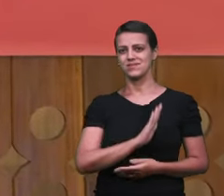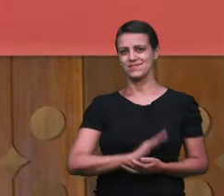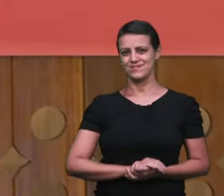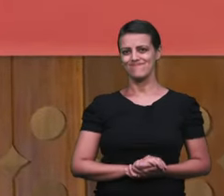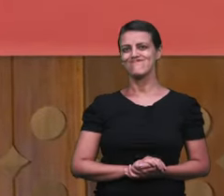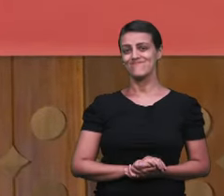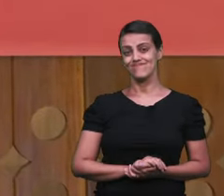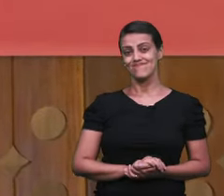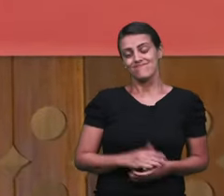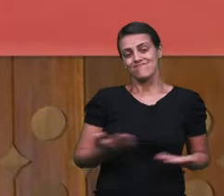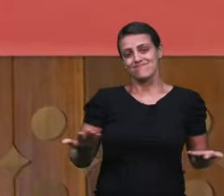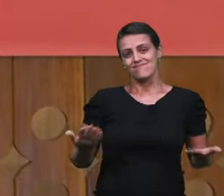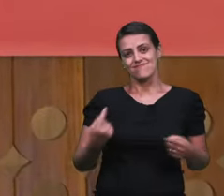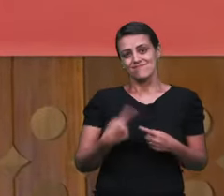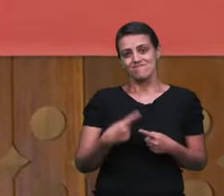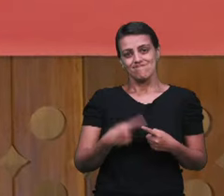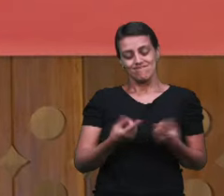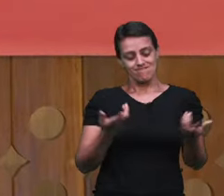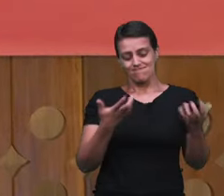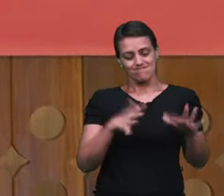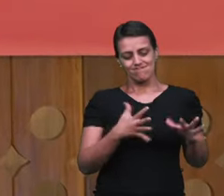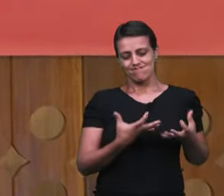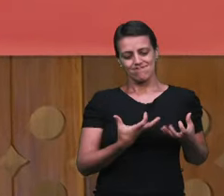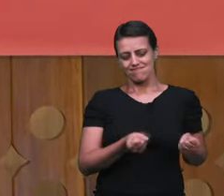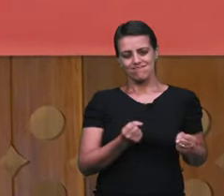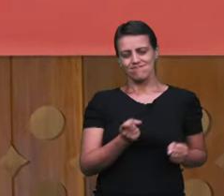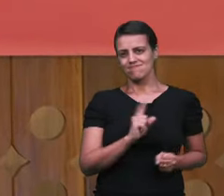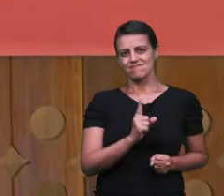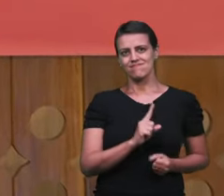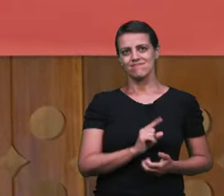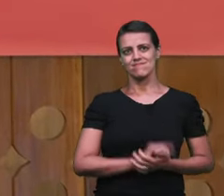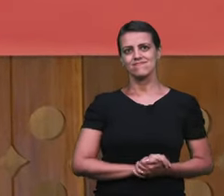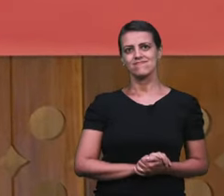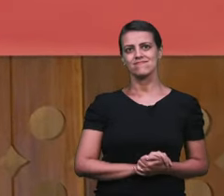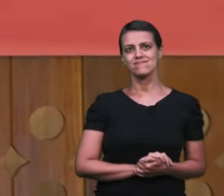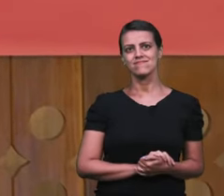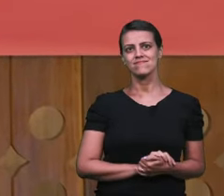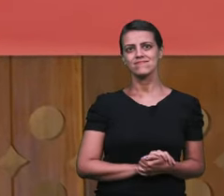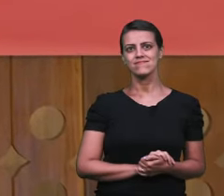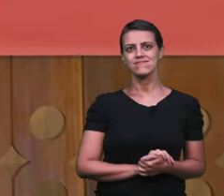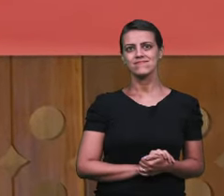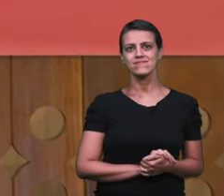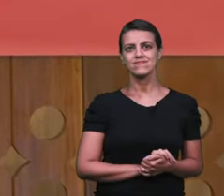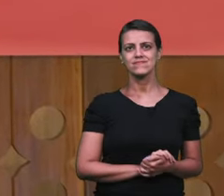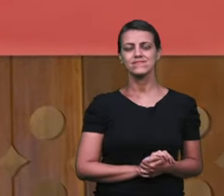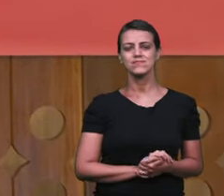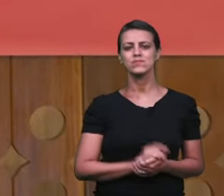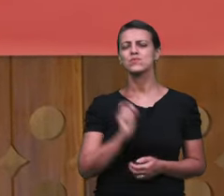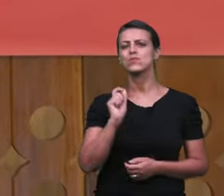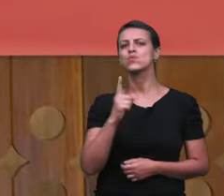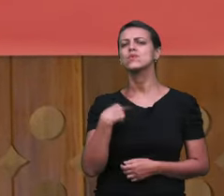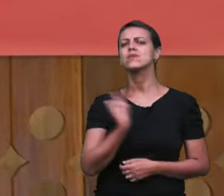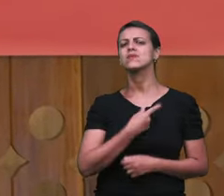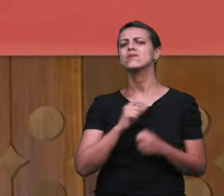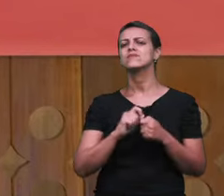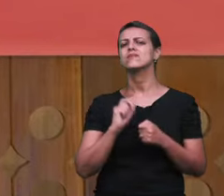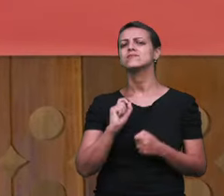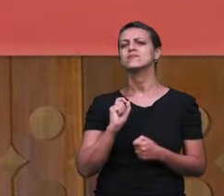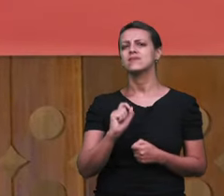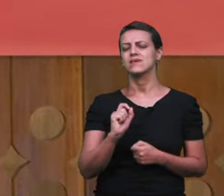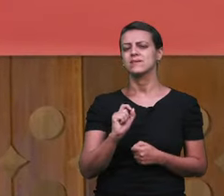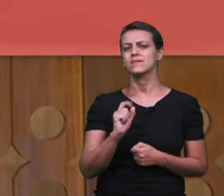Meus queridos, olha aqui, o que estamos fazendo? Chegamos ao final de um tempo. Ou nós vamos